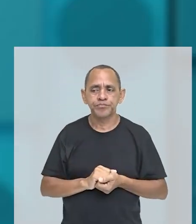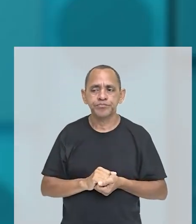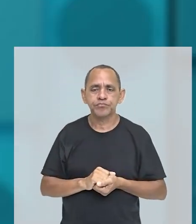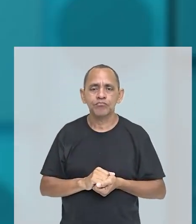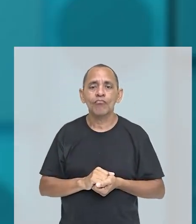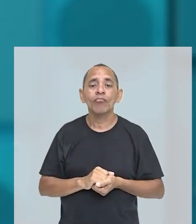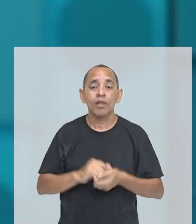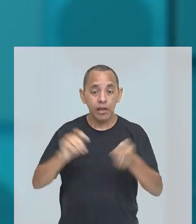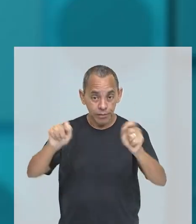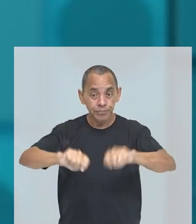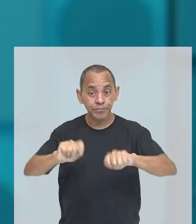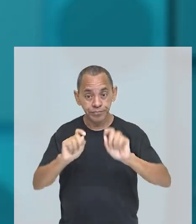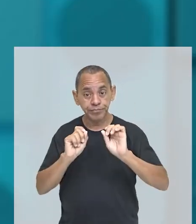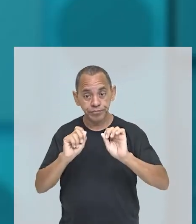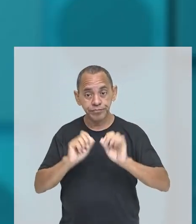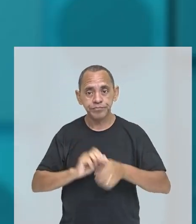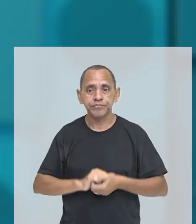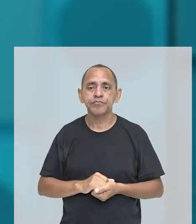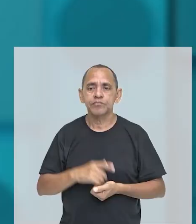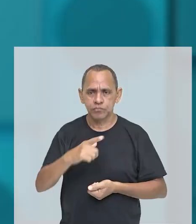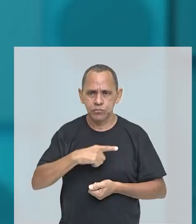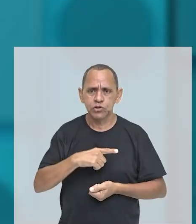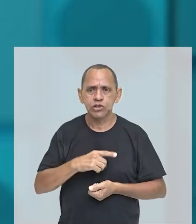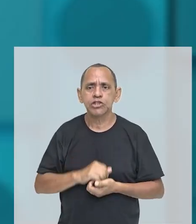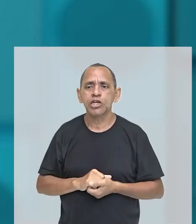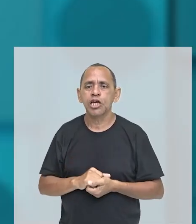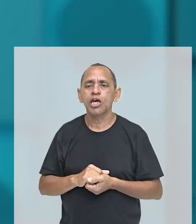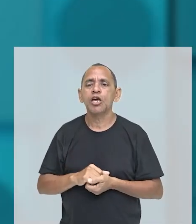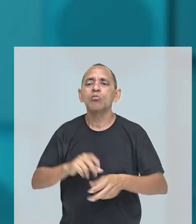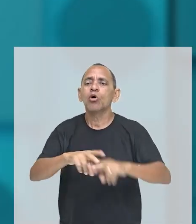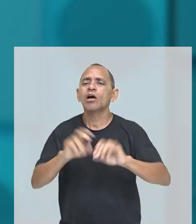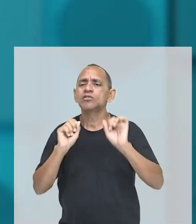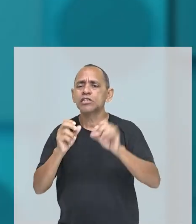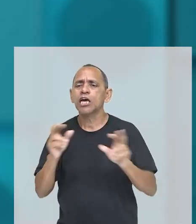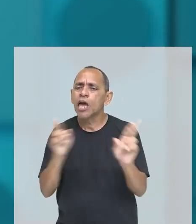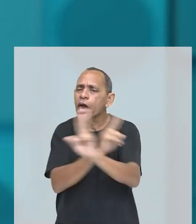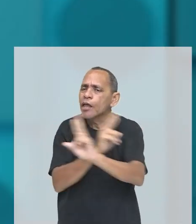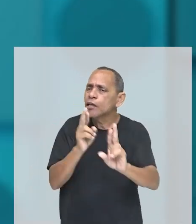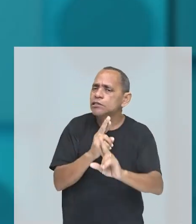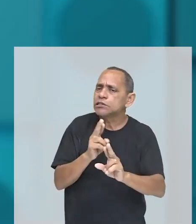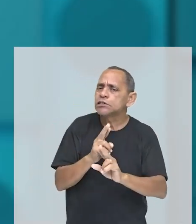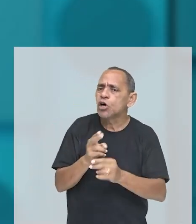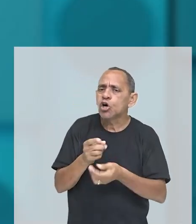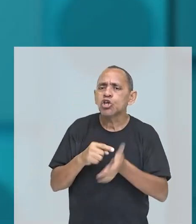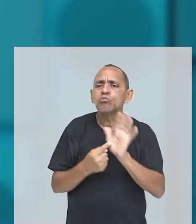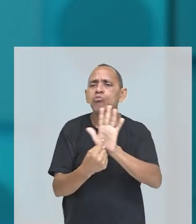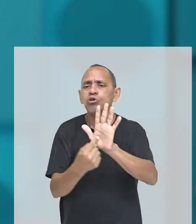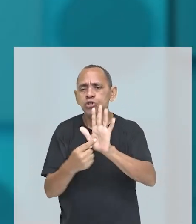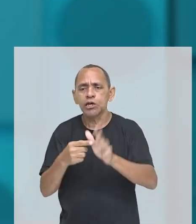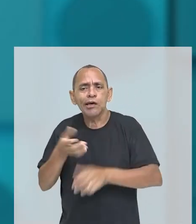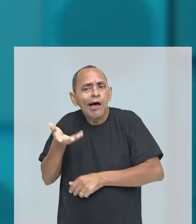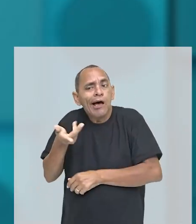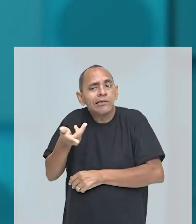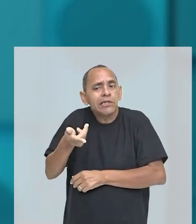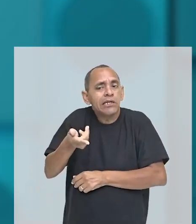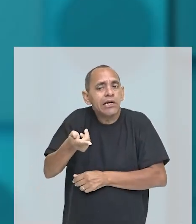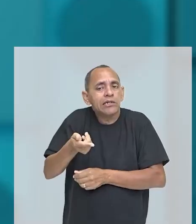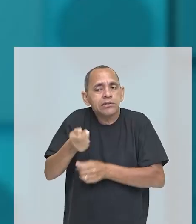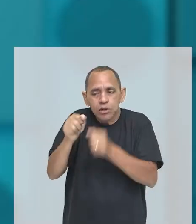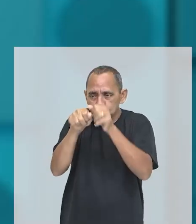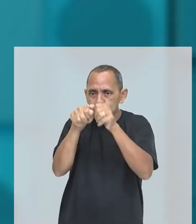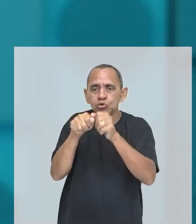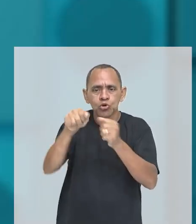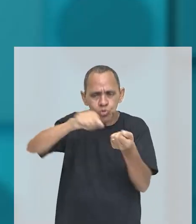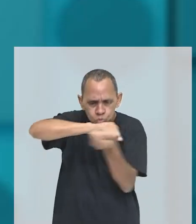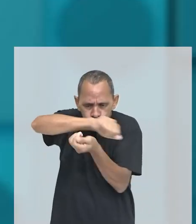identificar. Sabe-se que existe pela sua relação ou que indica o aceleramento, né, aceleração, aliás, da